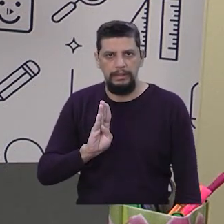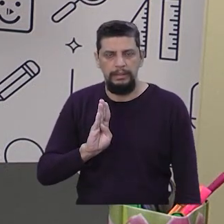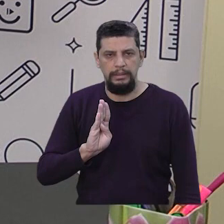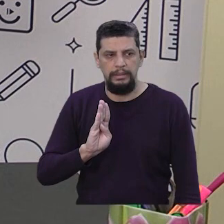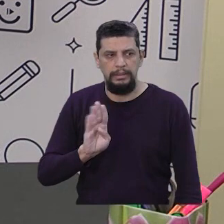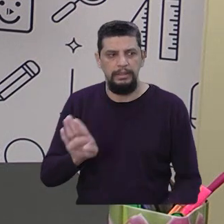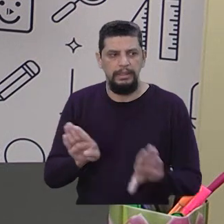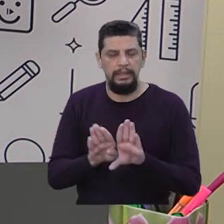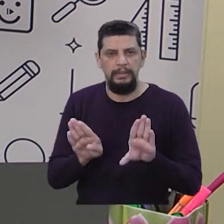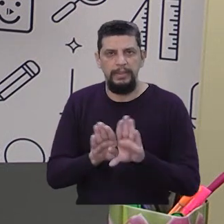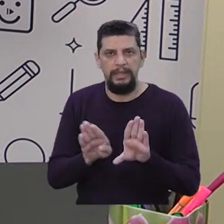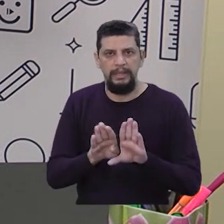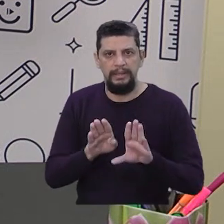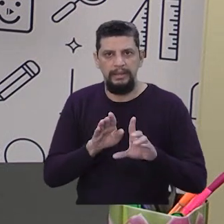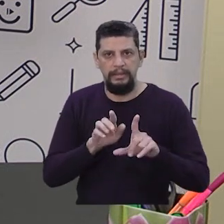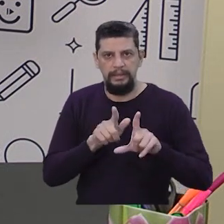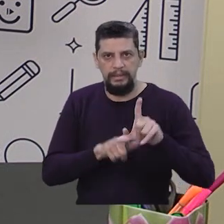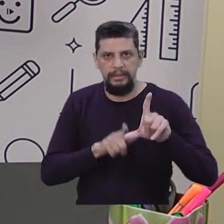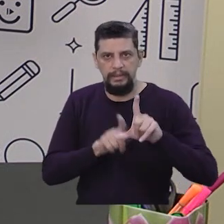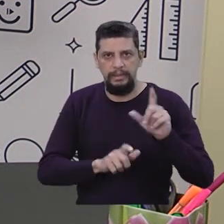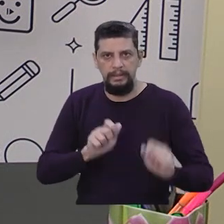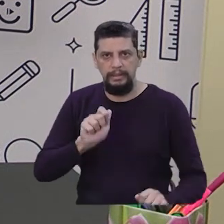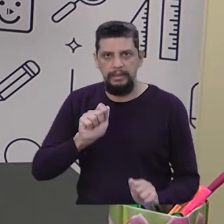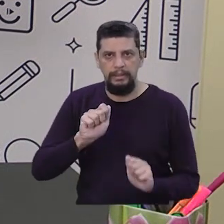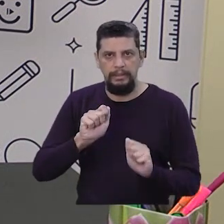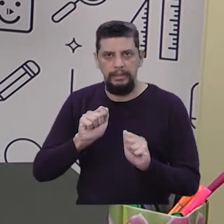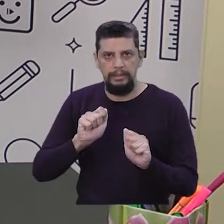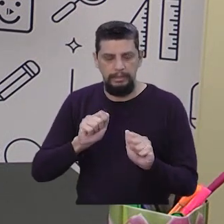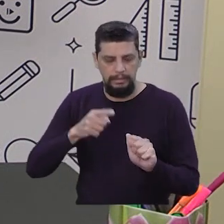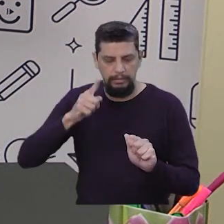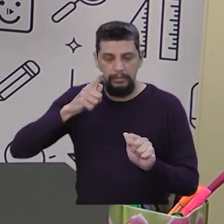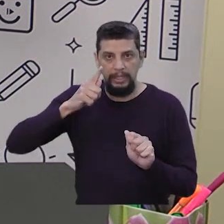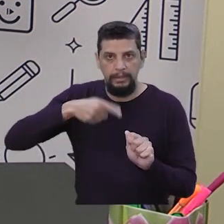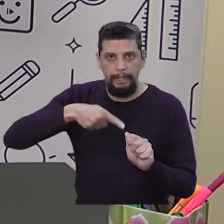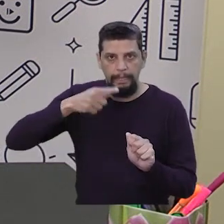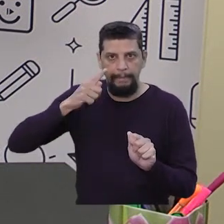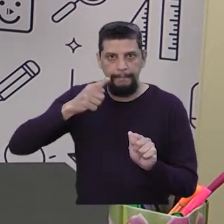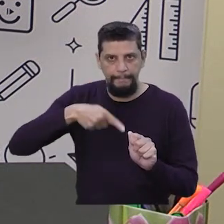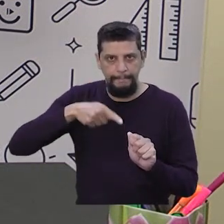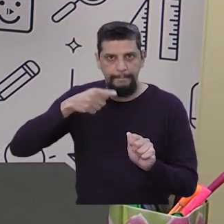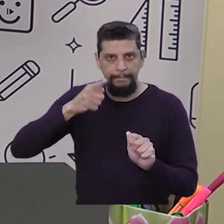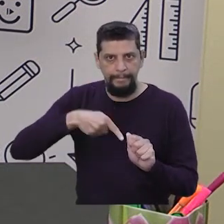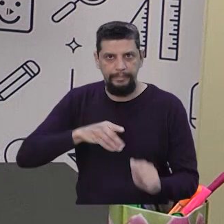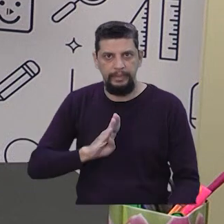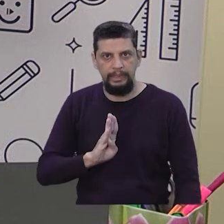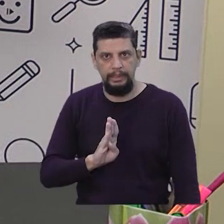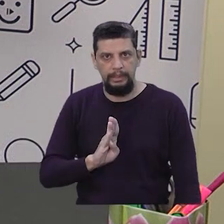tem um segredinho, que é o acento agudo aqui, ó.